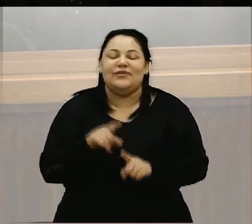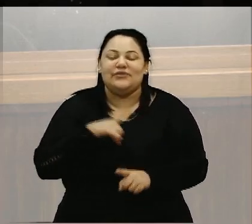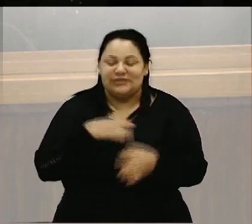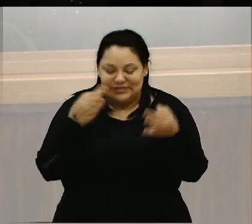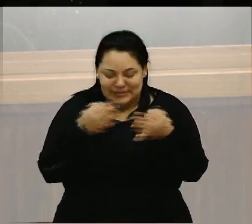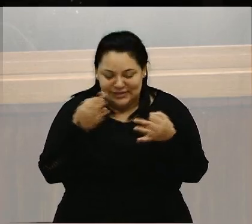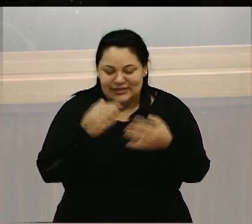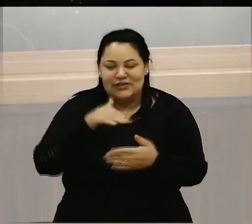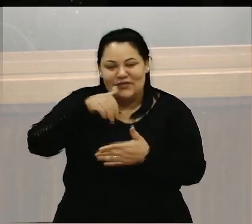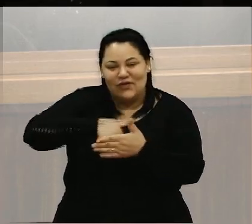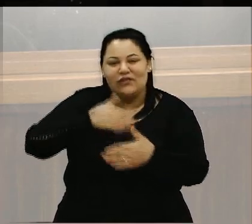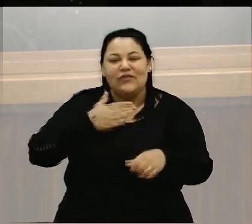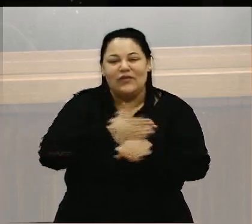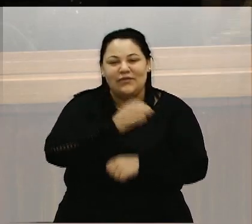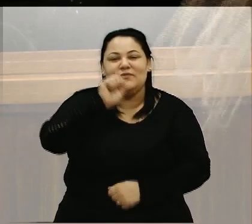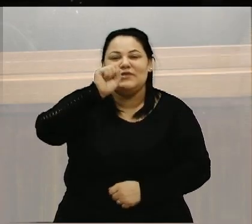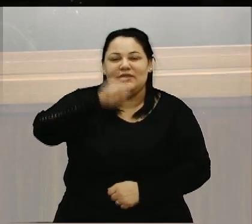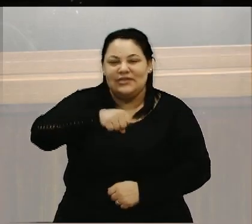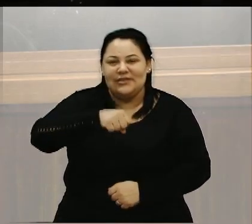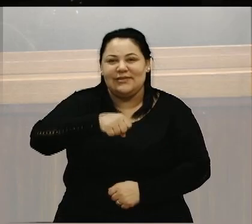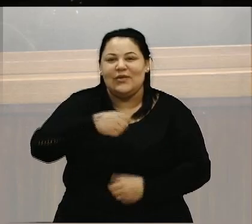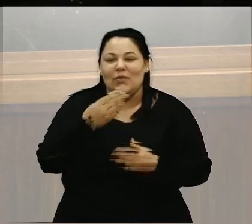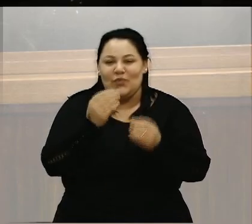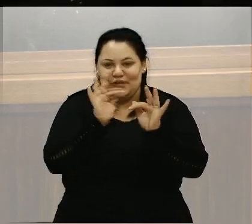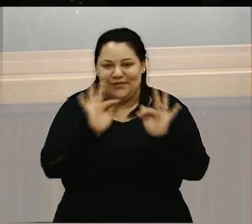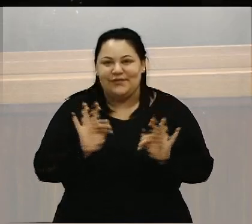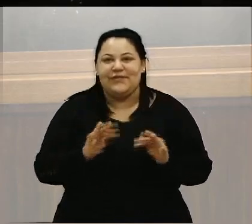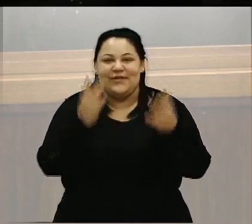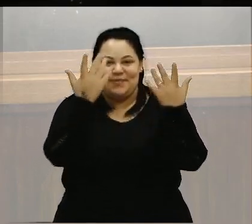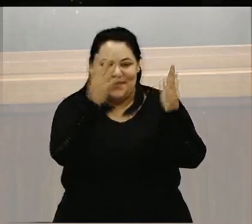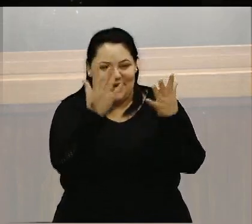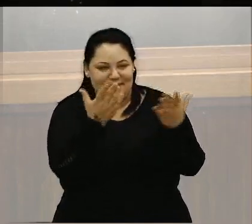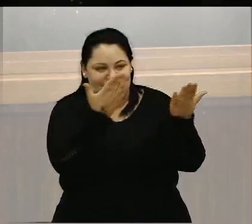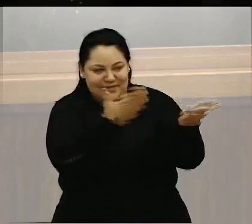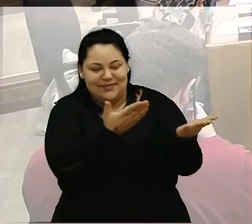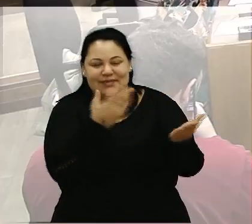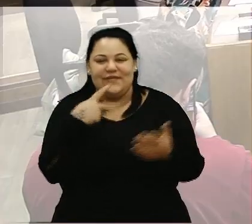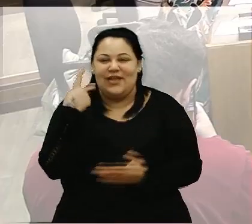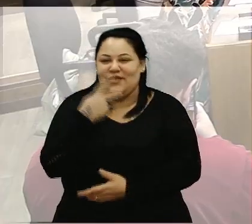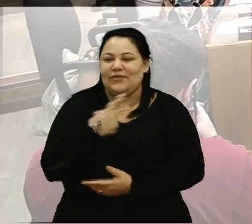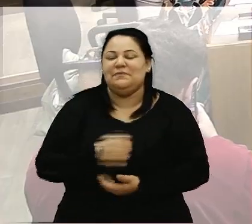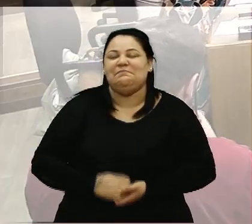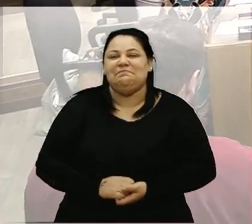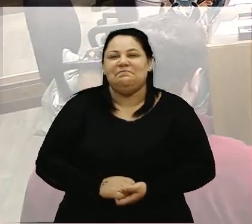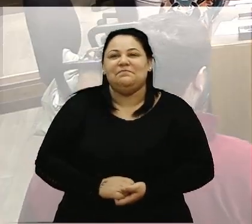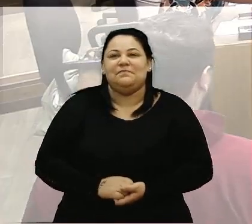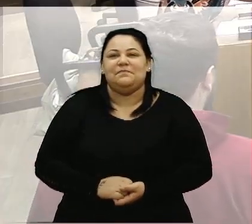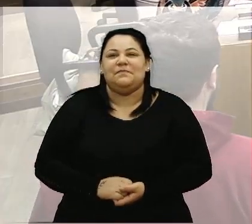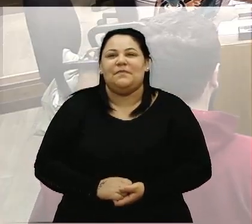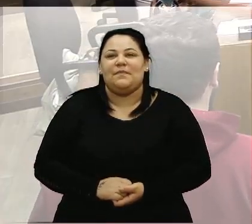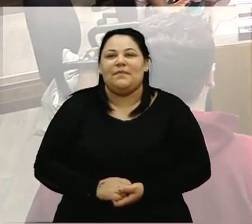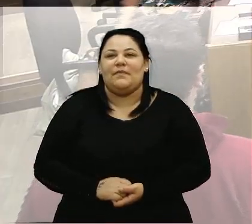eu votarei favorável e votarei com muita felicidade. Parabéns, vereador Gemerson. Para declarar o voto.